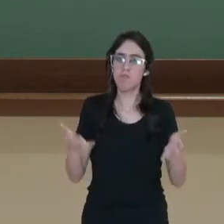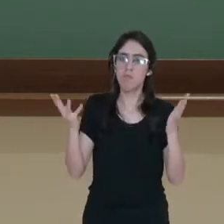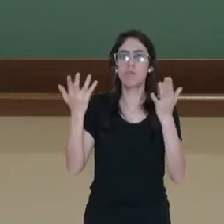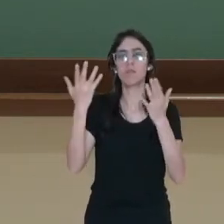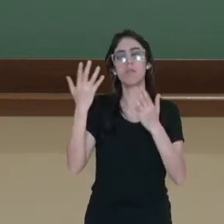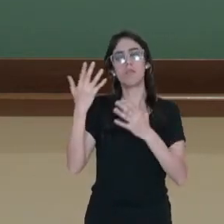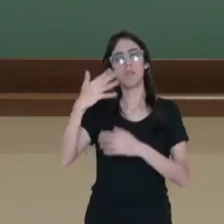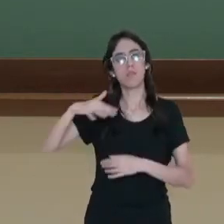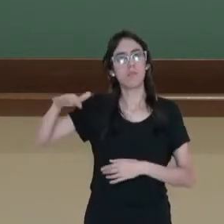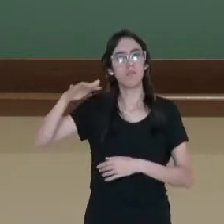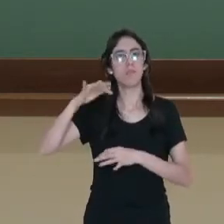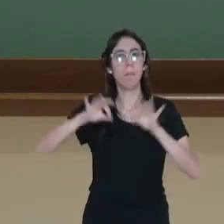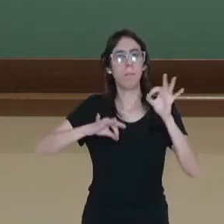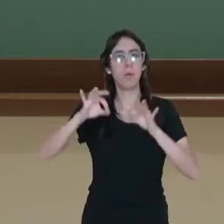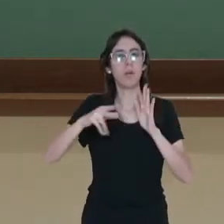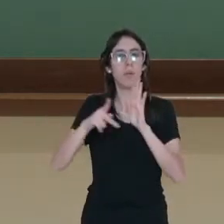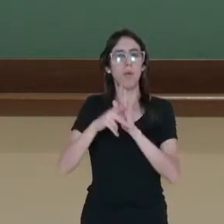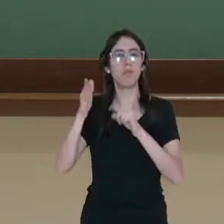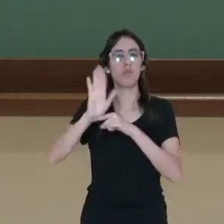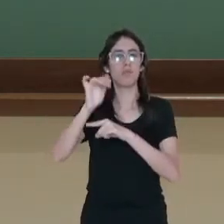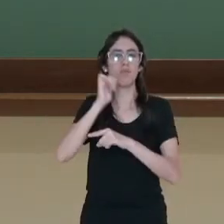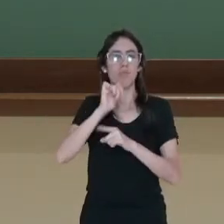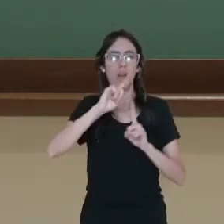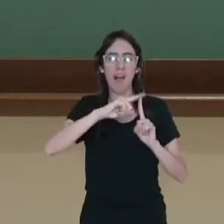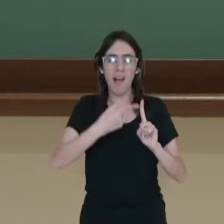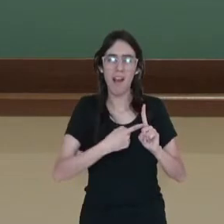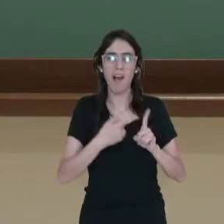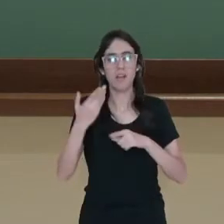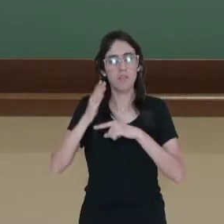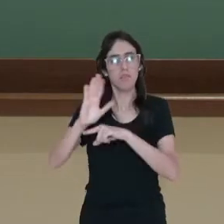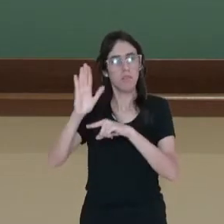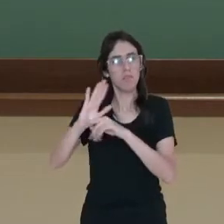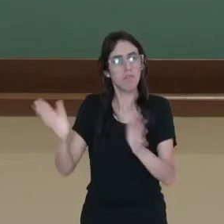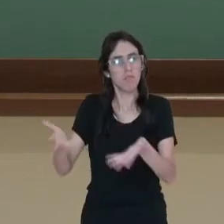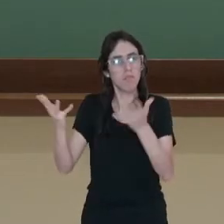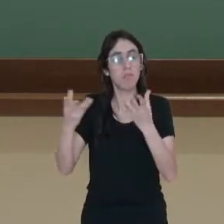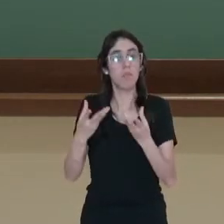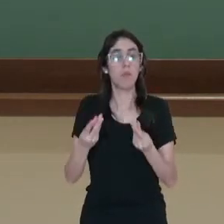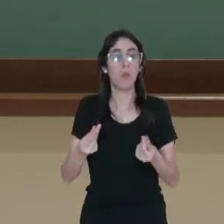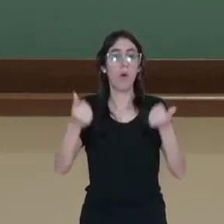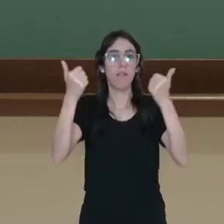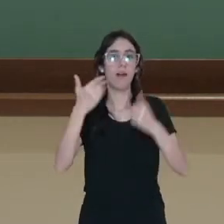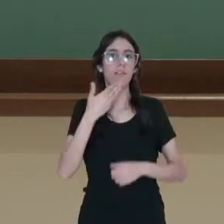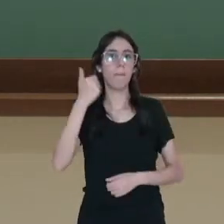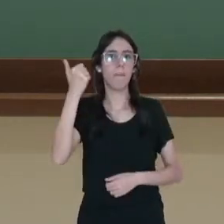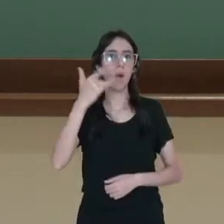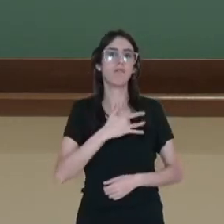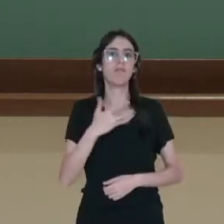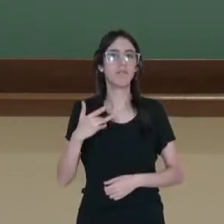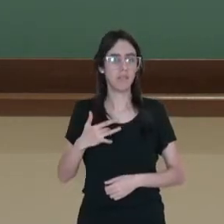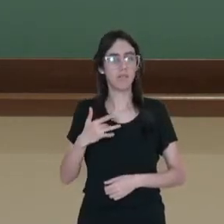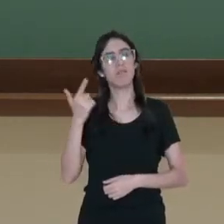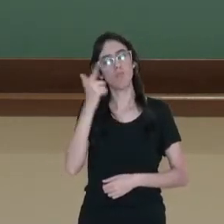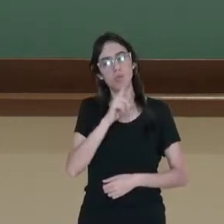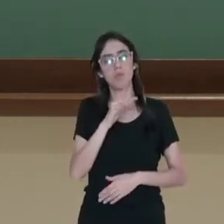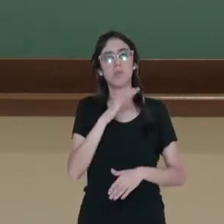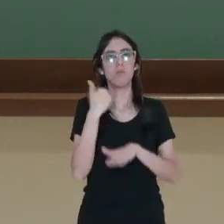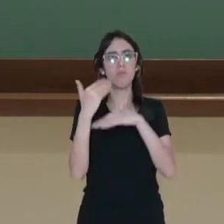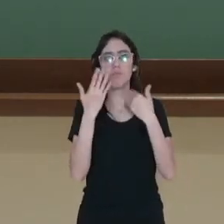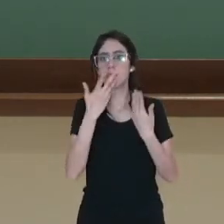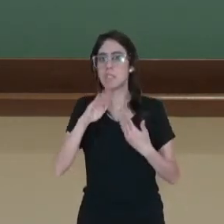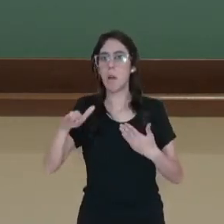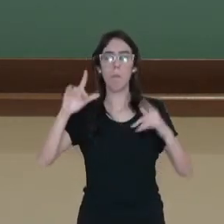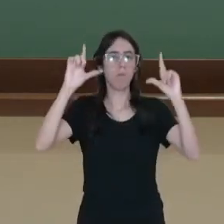atendimento à gestante e pré-natal. Então, a melhor qualidade da vida da gestante contribuiu para a diminuição da taxa